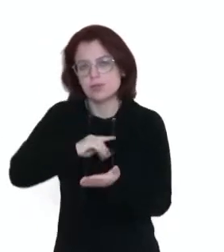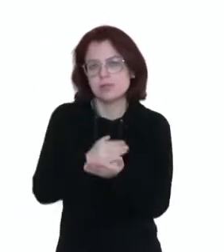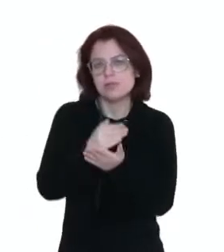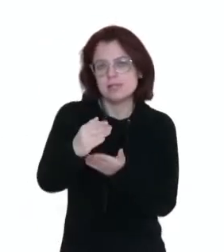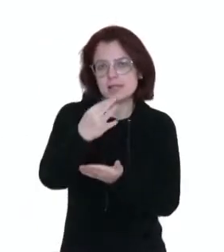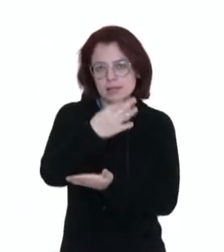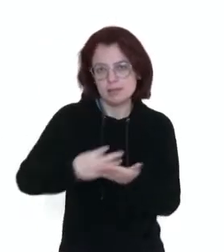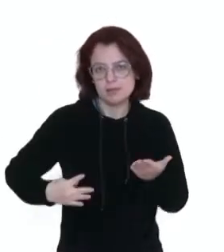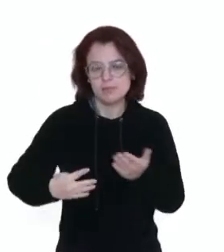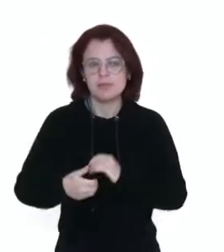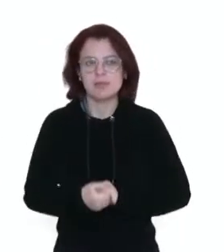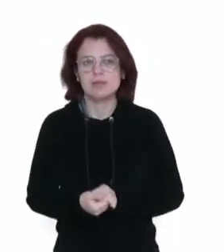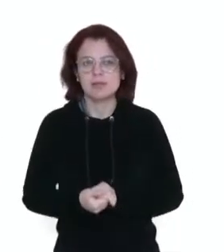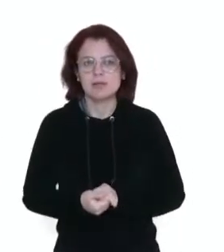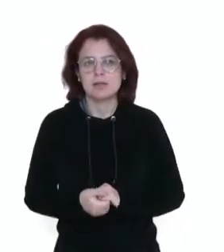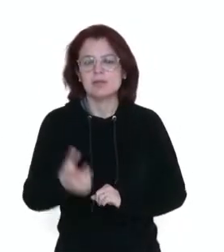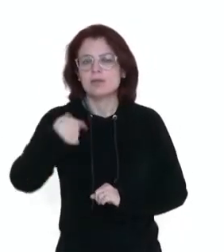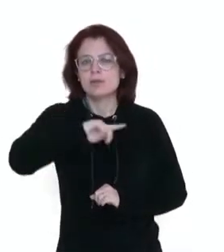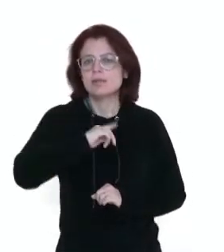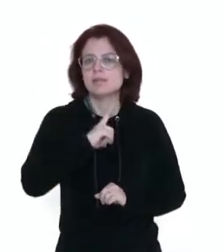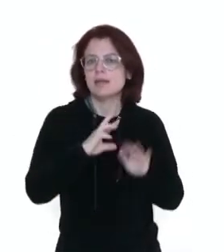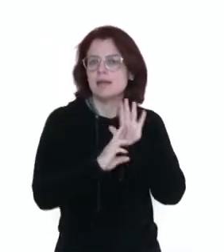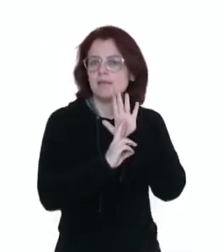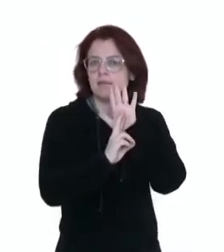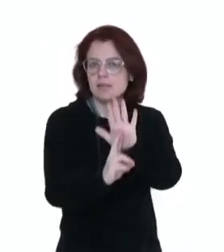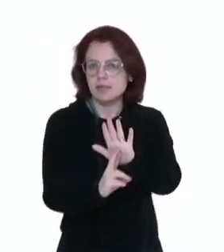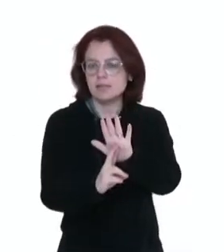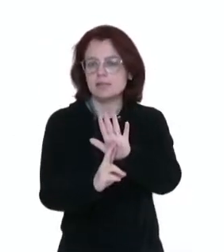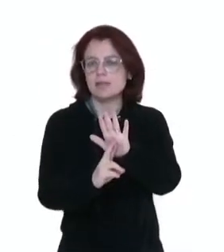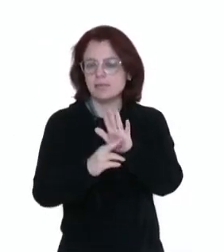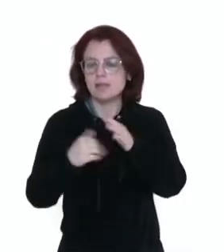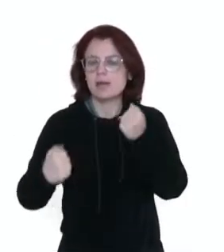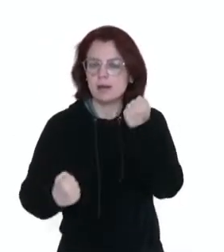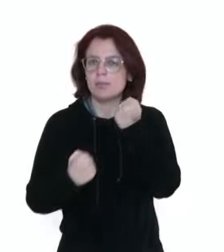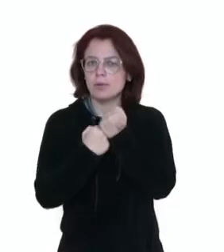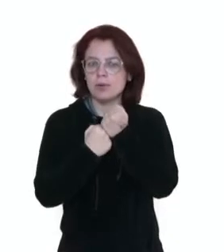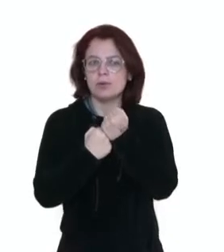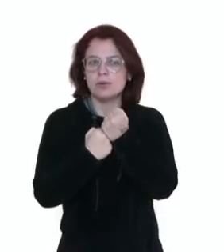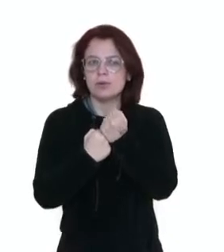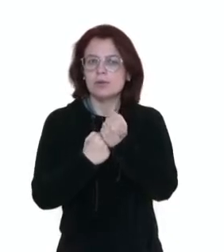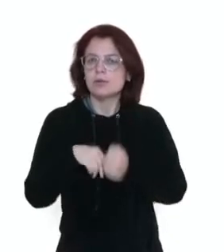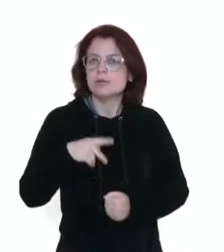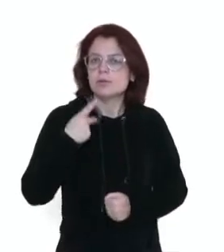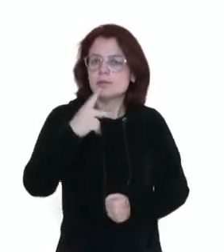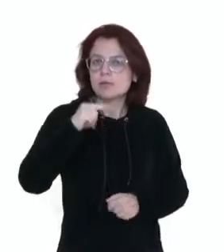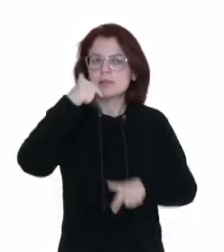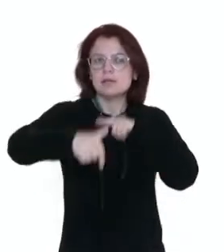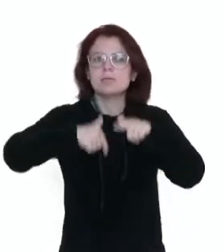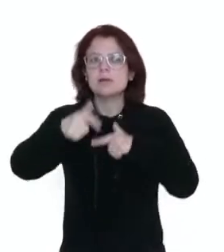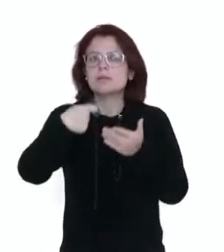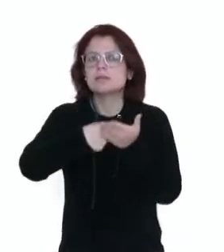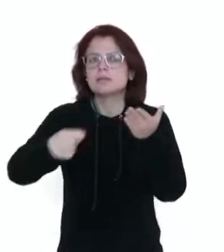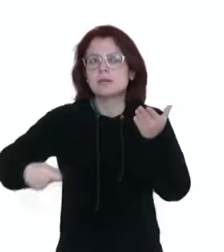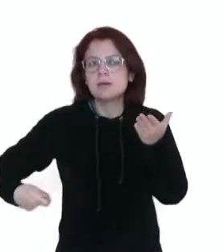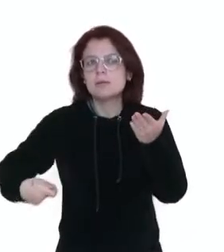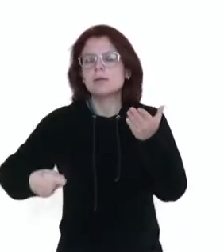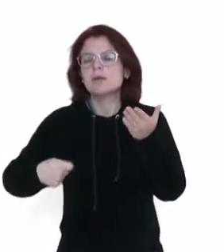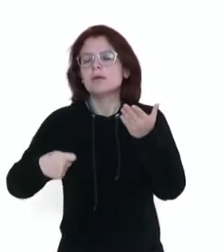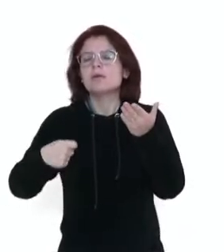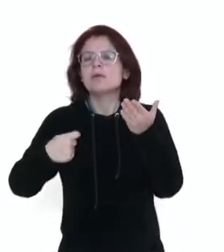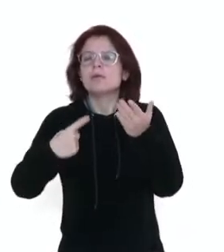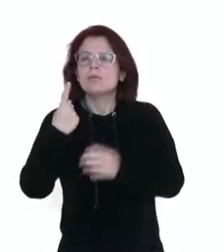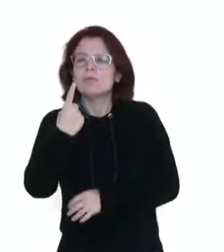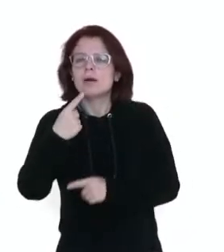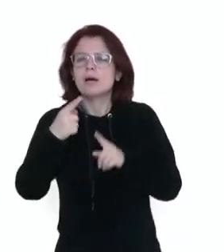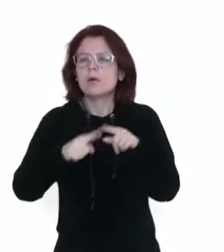texto. Tendo como referência os textos de apoio, sua tarefa é escrever uma lenda sobre a origem de um animal